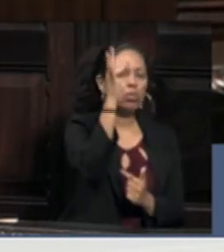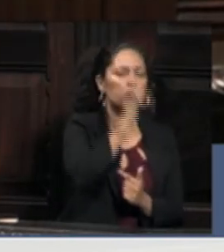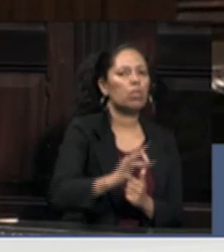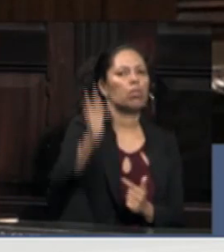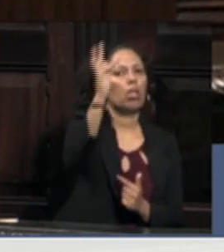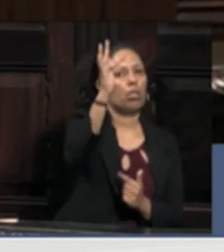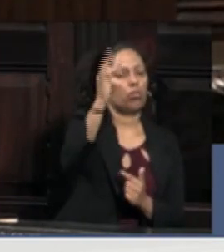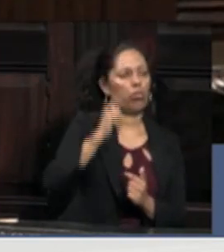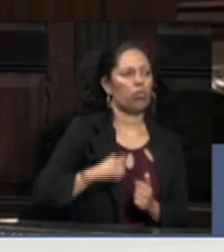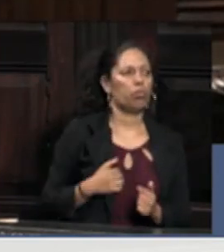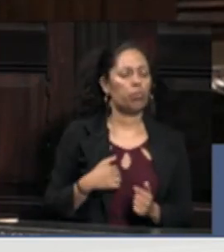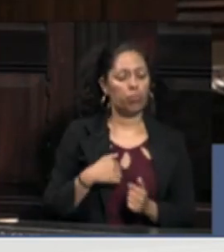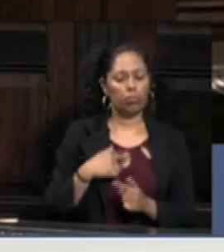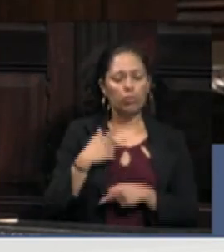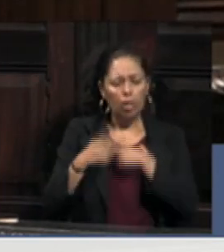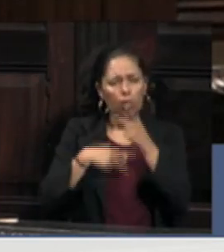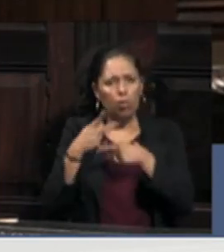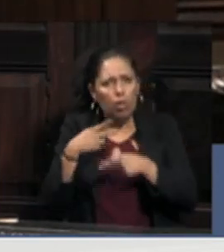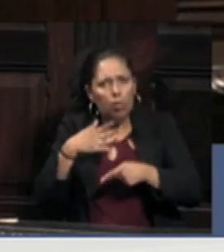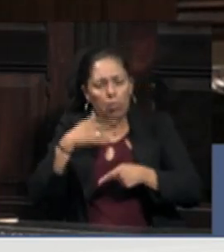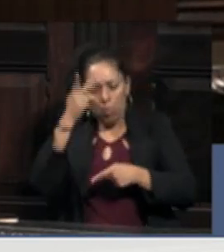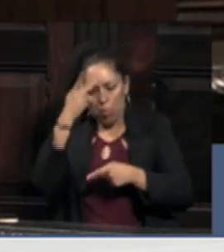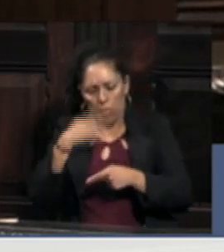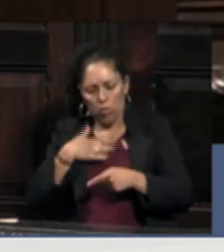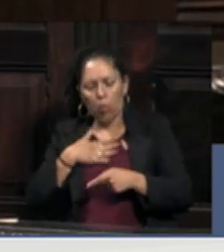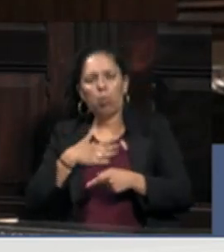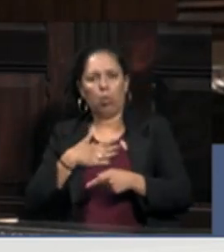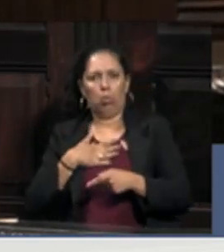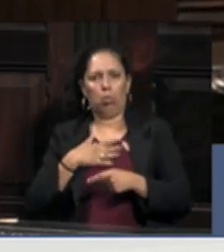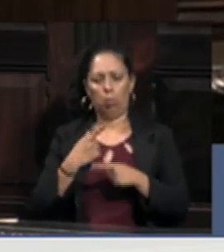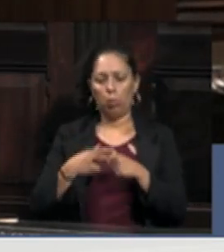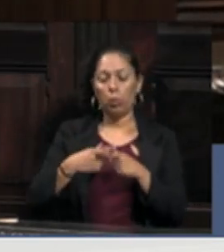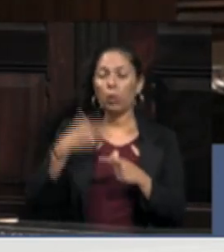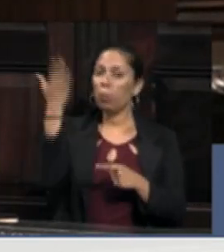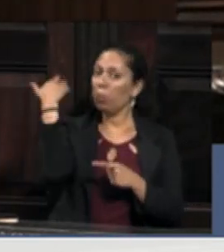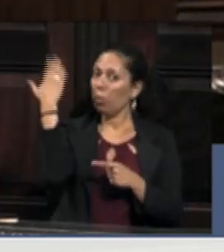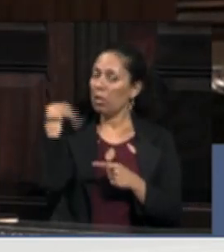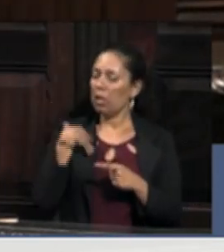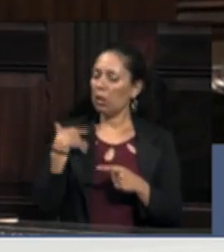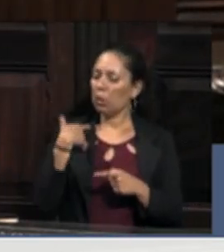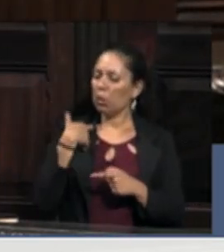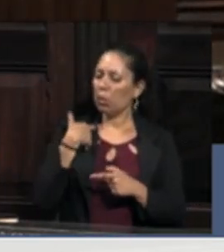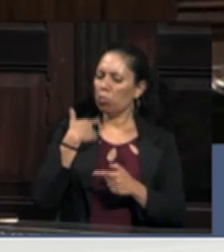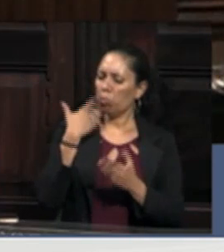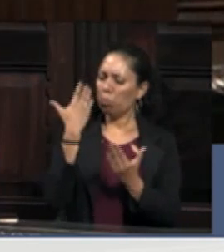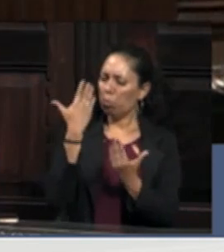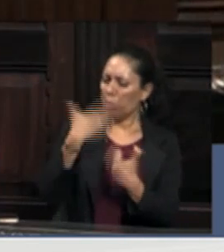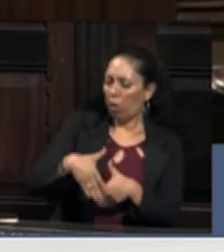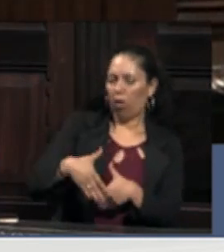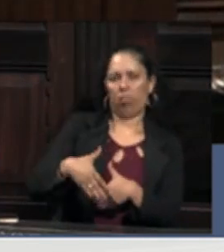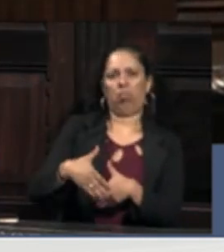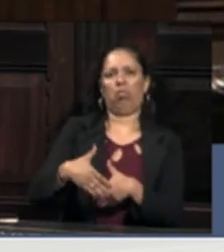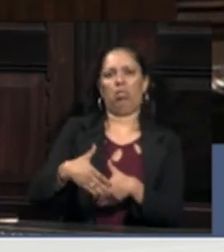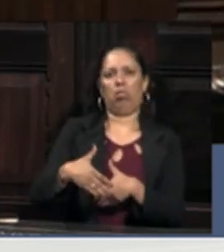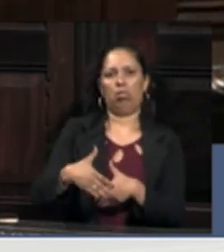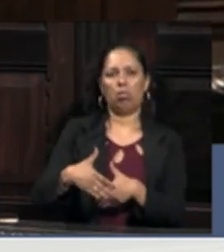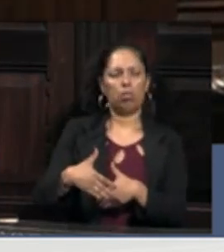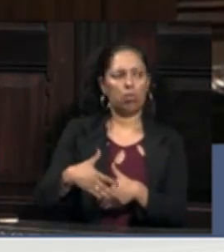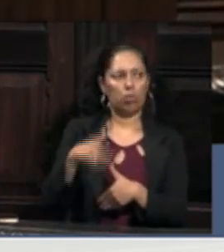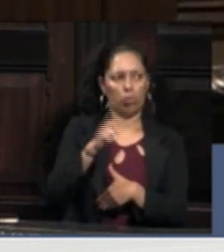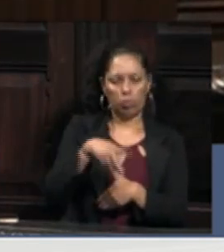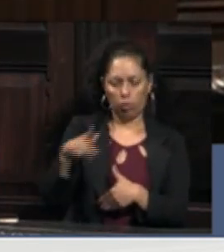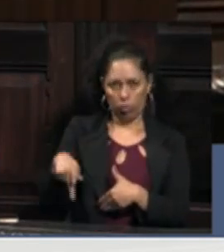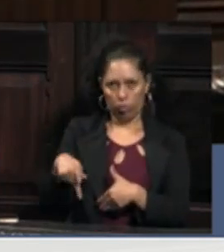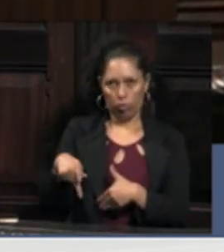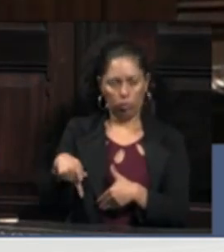digamos, por experiência própria, que prestei um concurso público para o corpo docente da